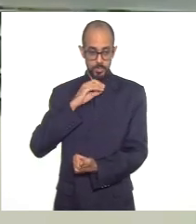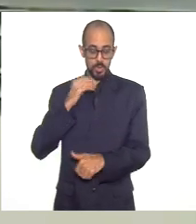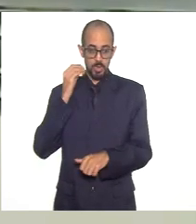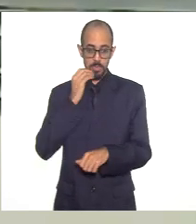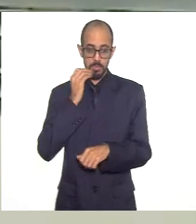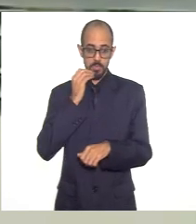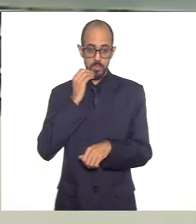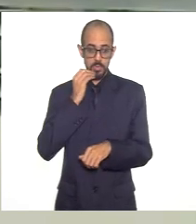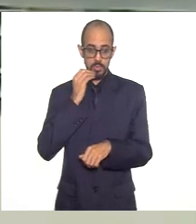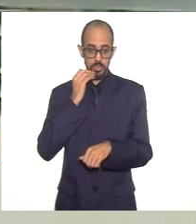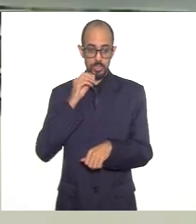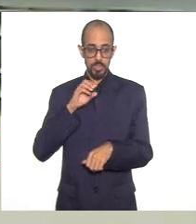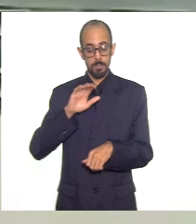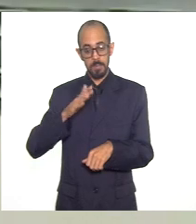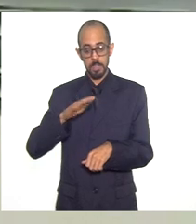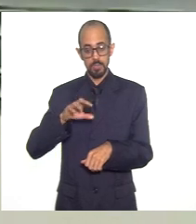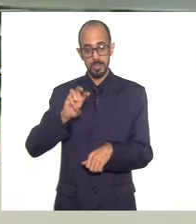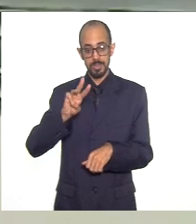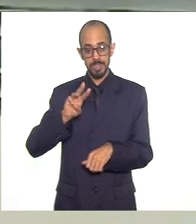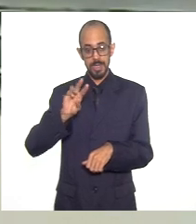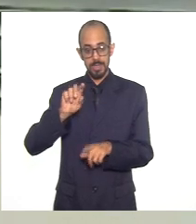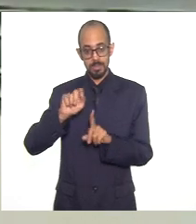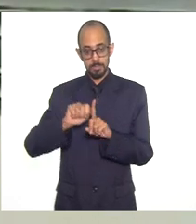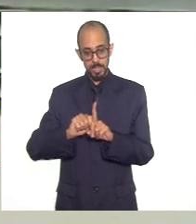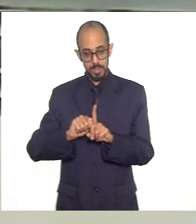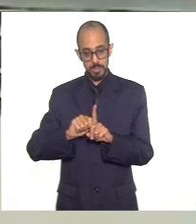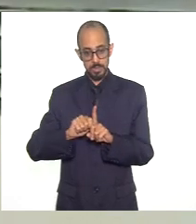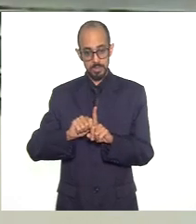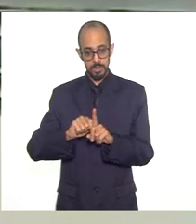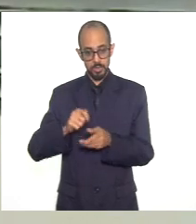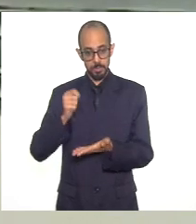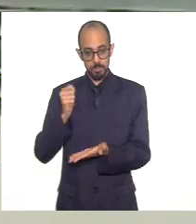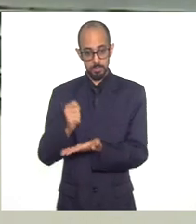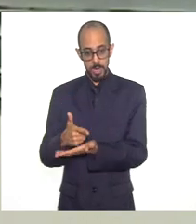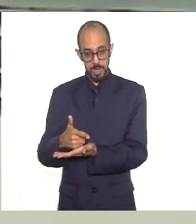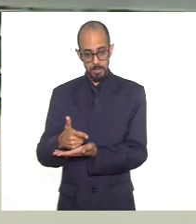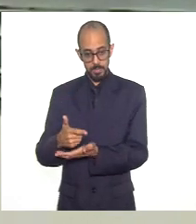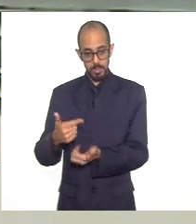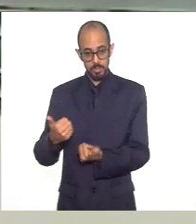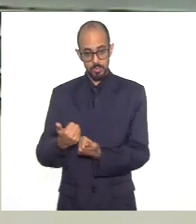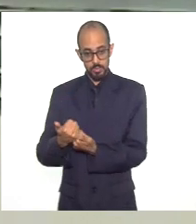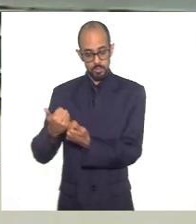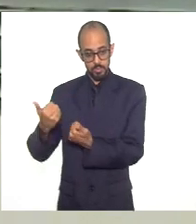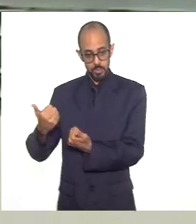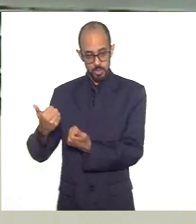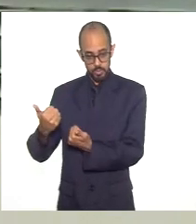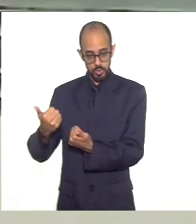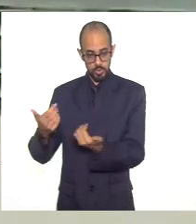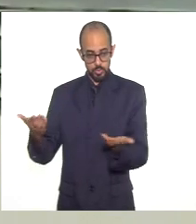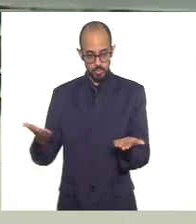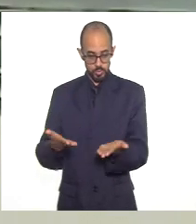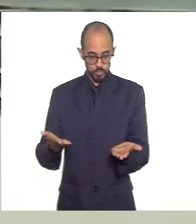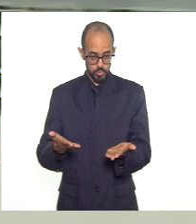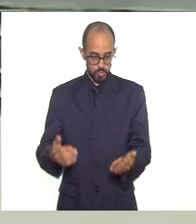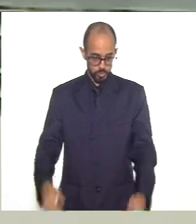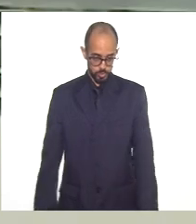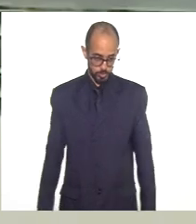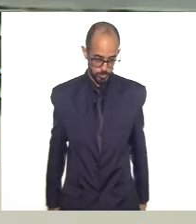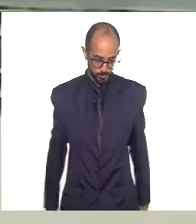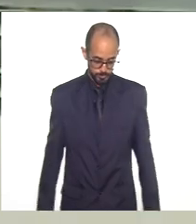quase 3 meses para pagar os auxílios emergenciais existentes. E ainda tem mais, senhor